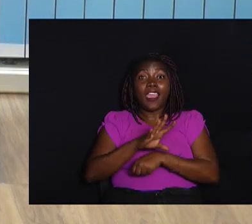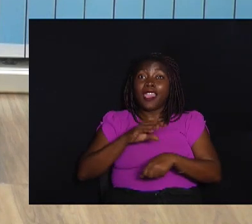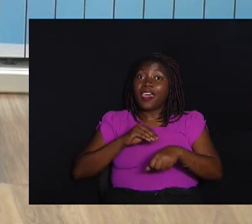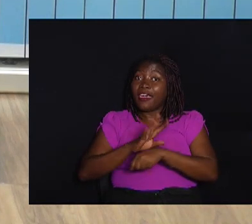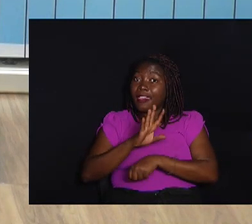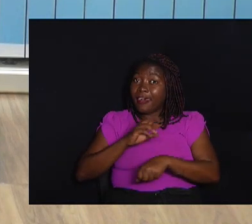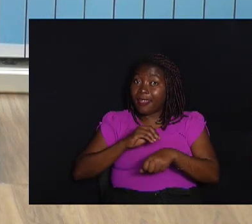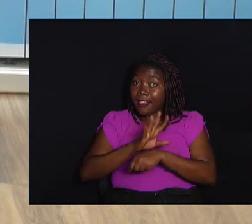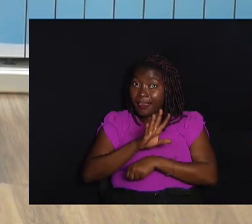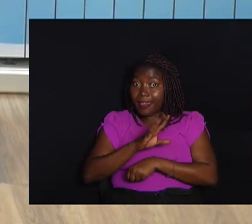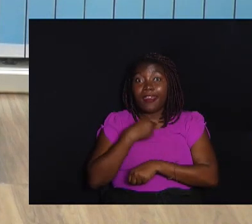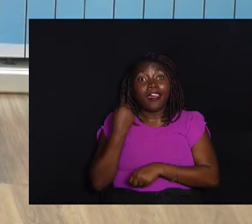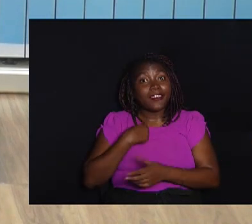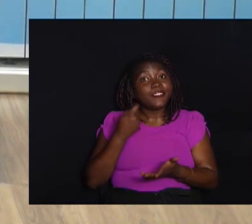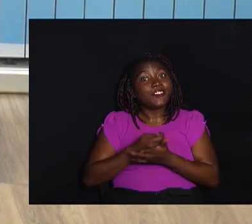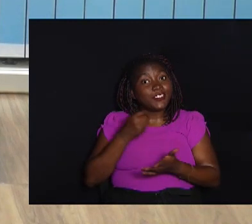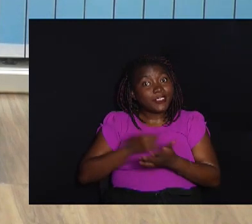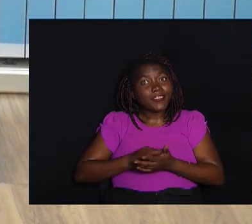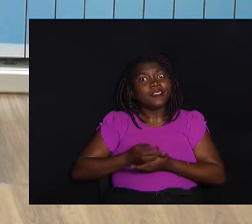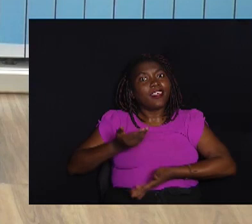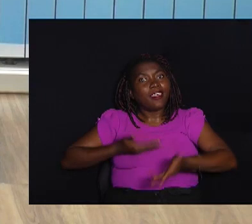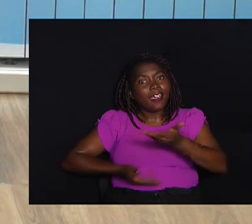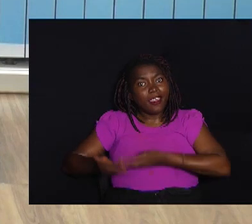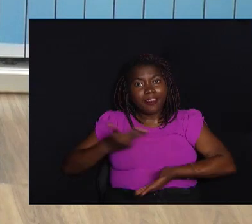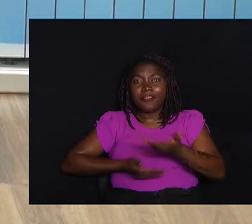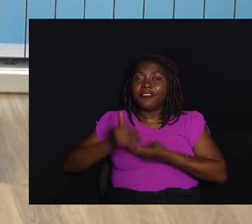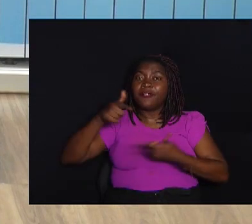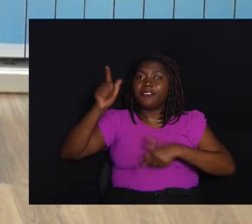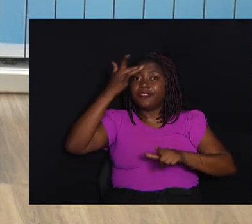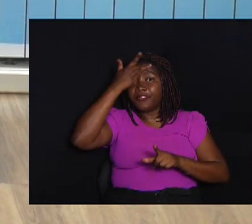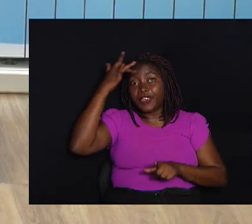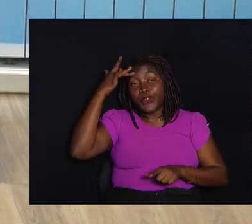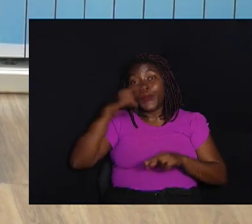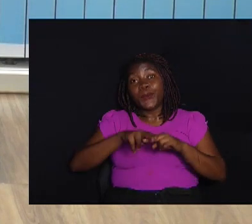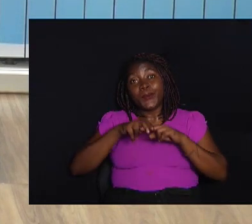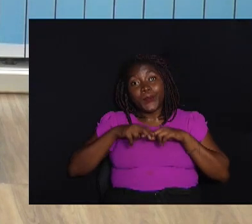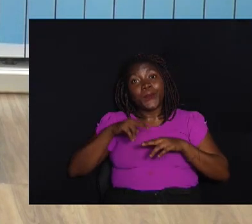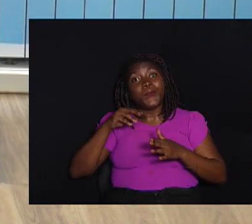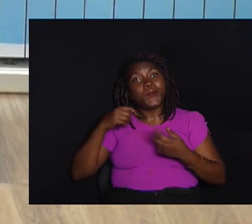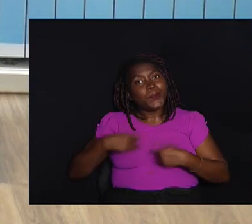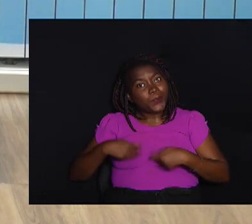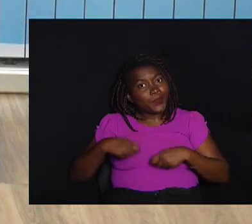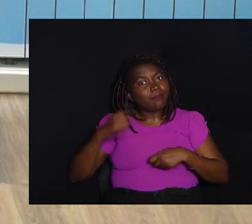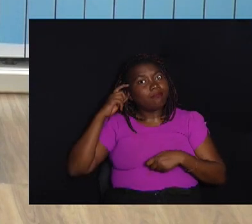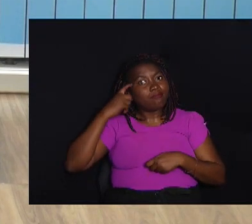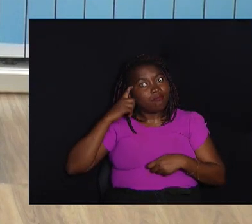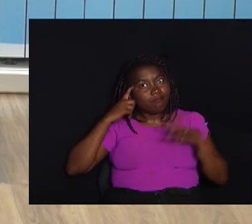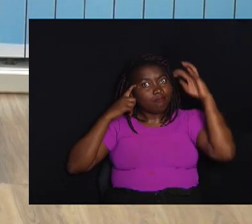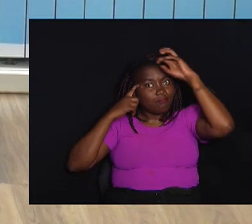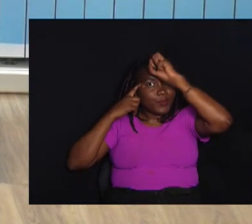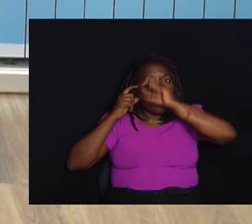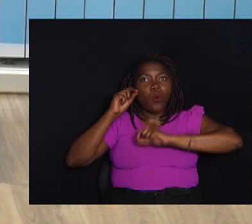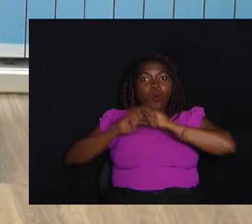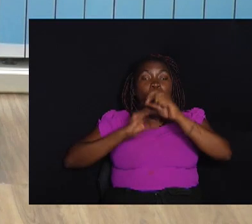repassar e que a gente deve compartilhar, sim, com outras pessoas, porque a gente precisa estar ciente do que está acontecendo